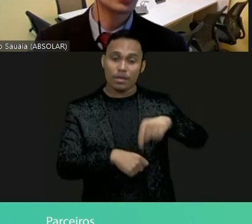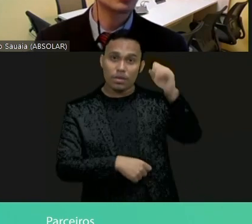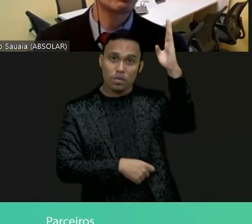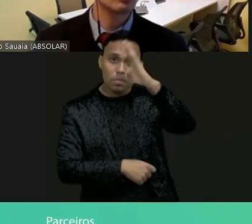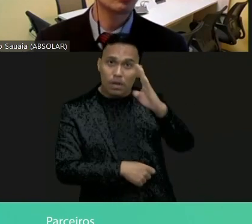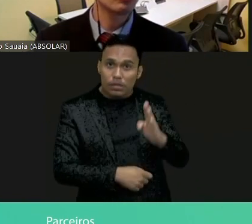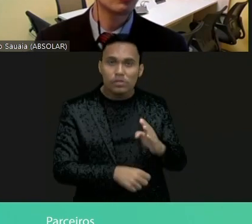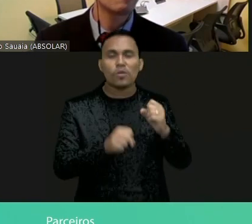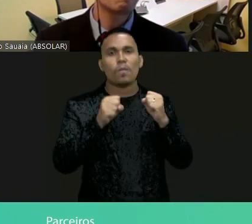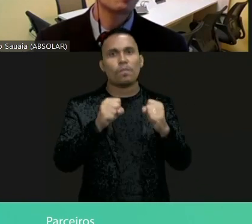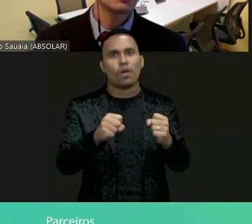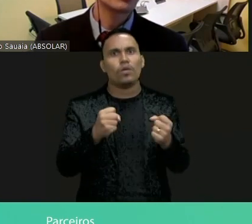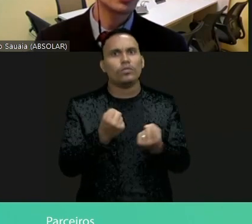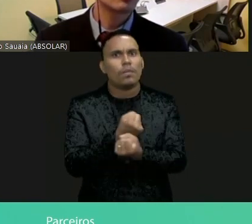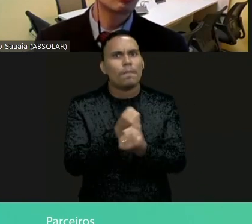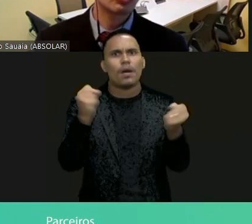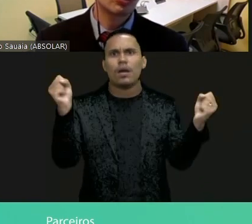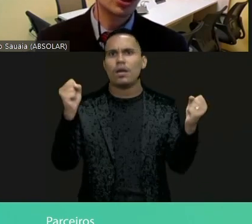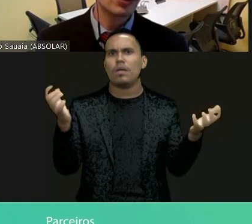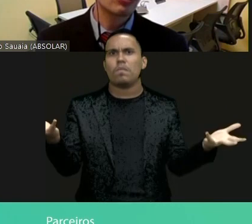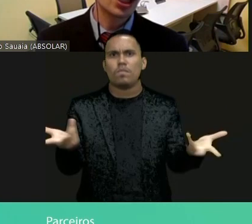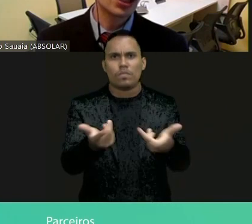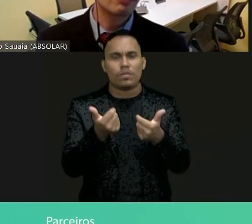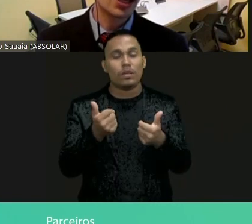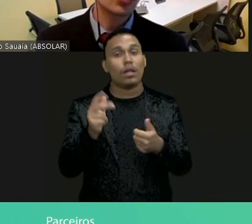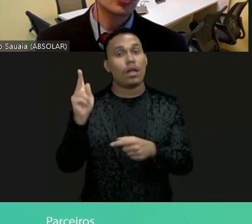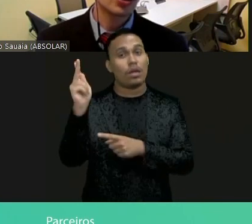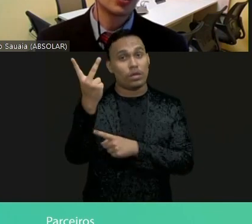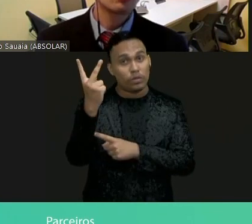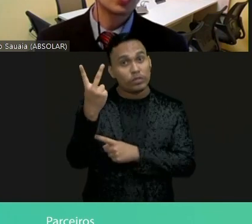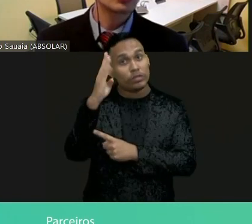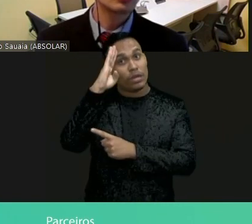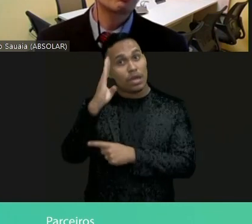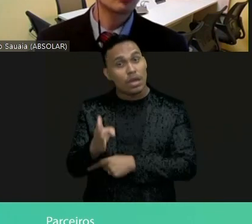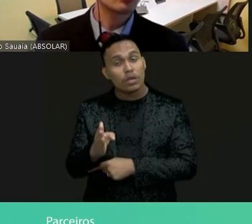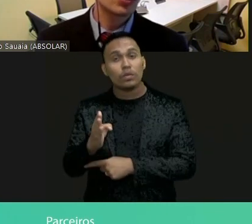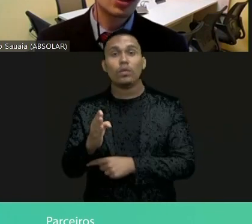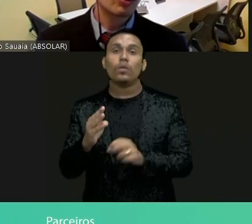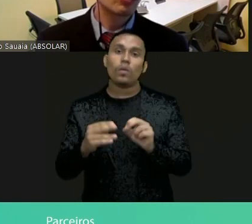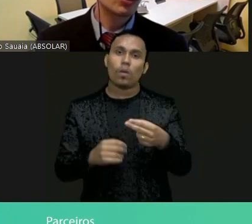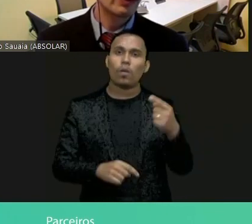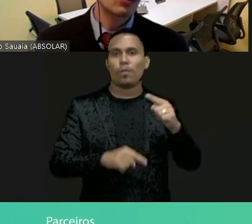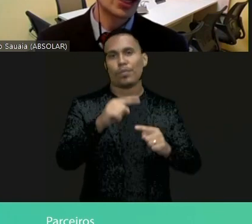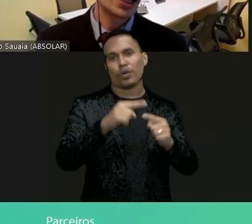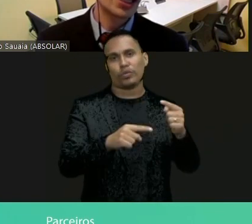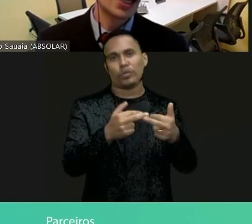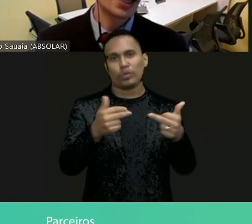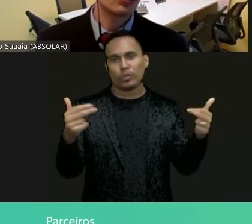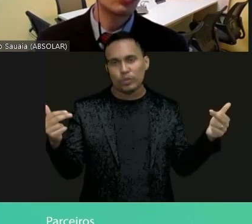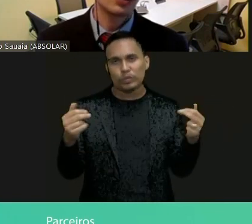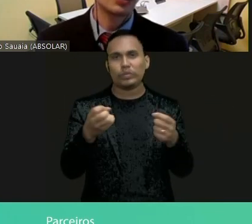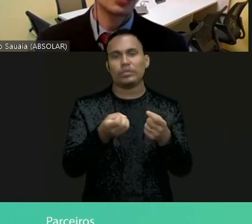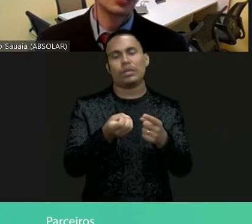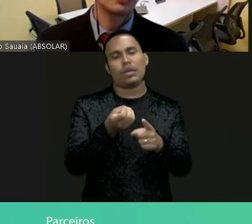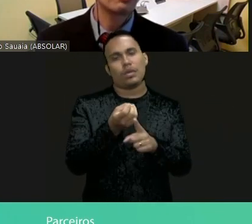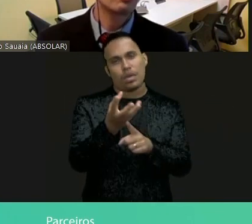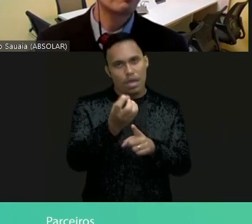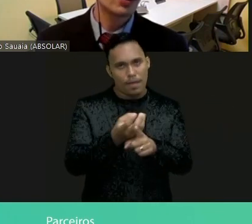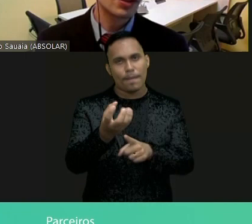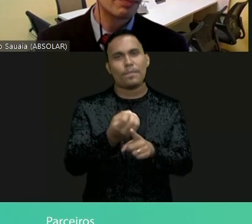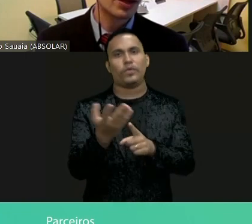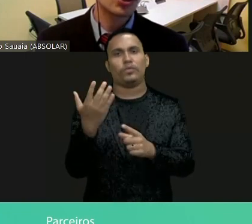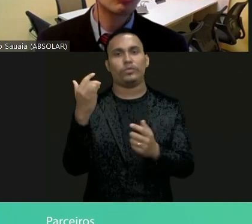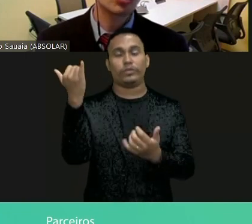um grande produtor tanto do hidrogênio diretamente quanto de produtos químicos de valor agregado,